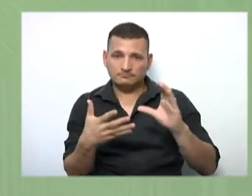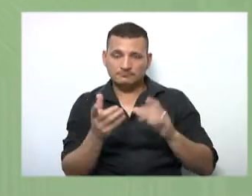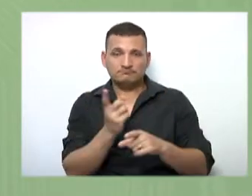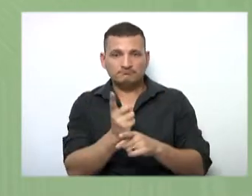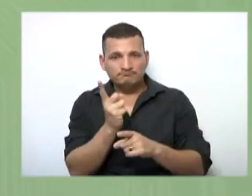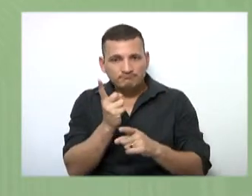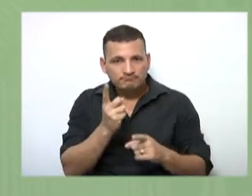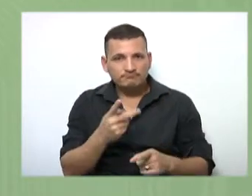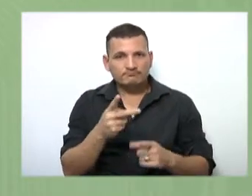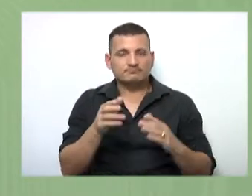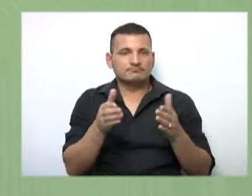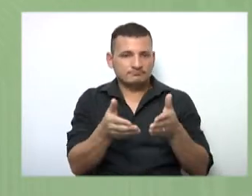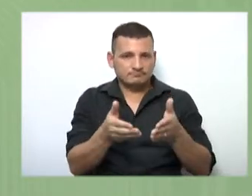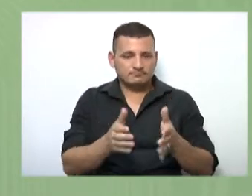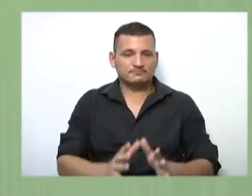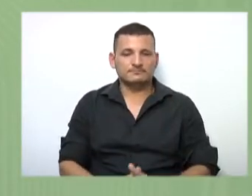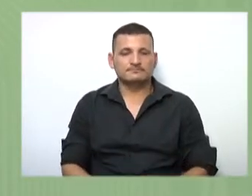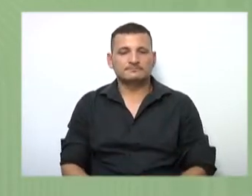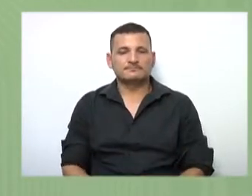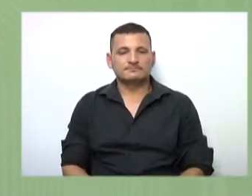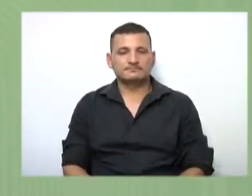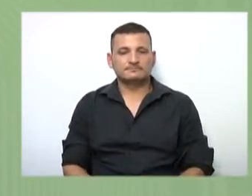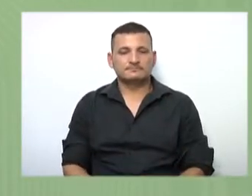suas especificidades.